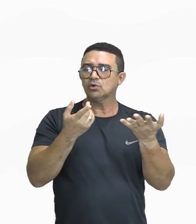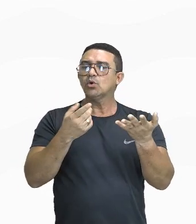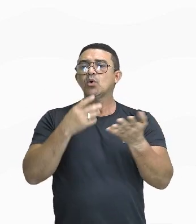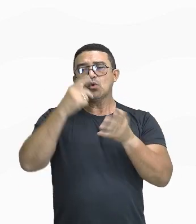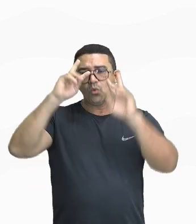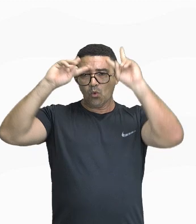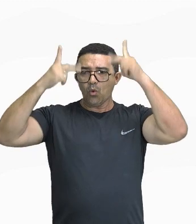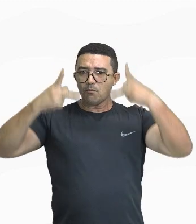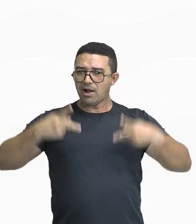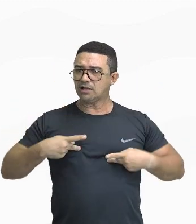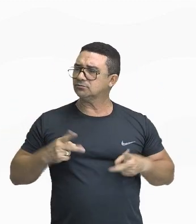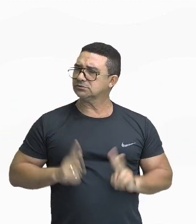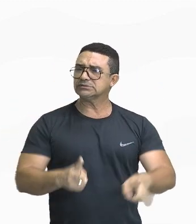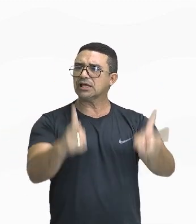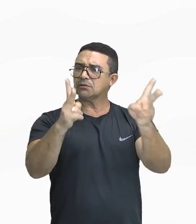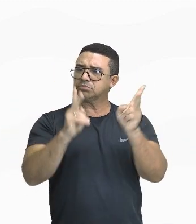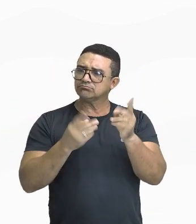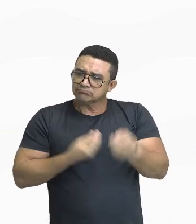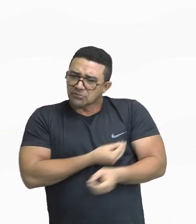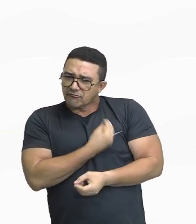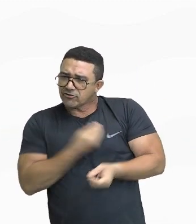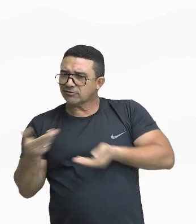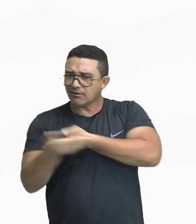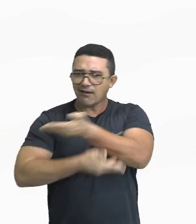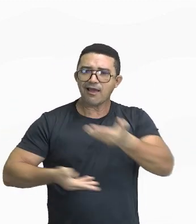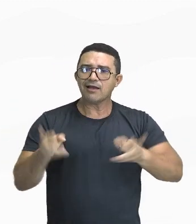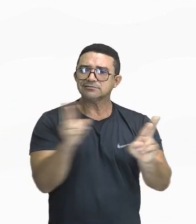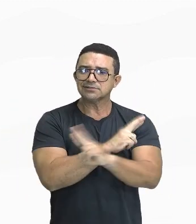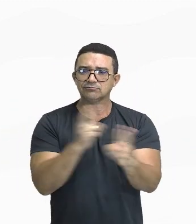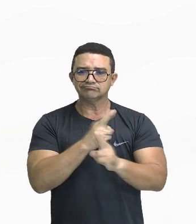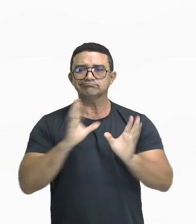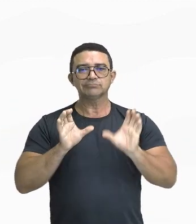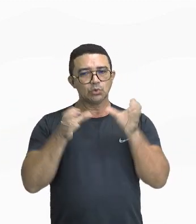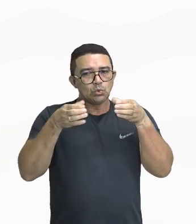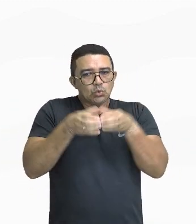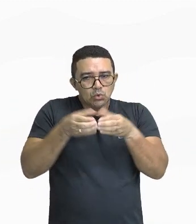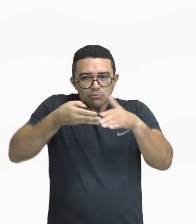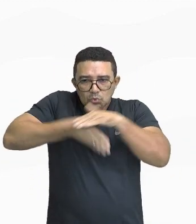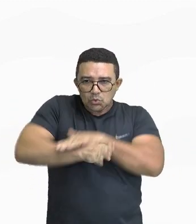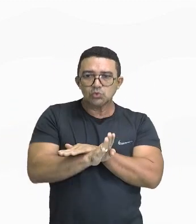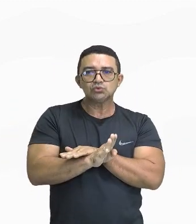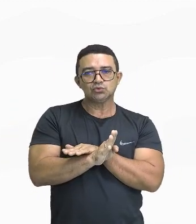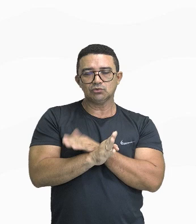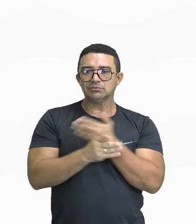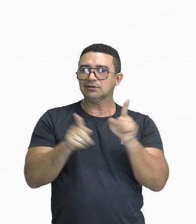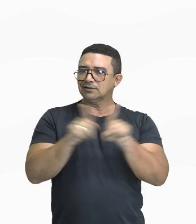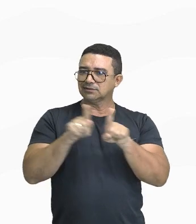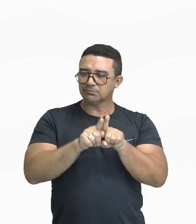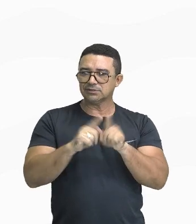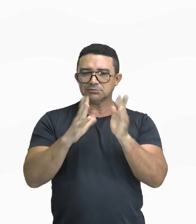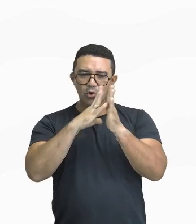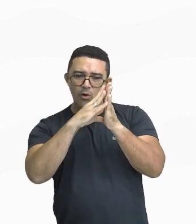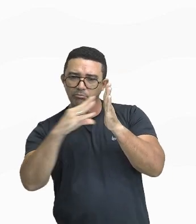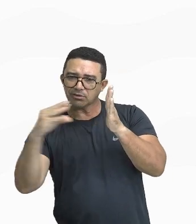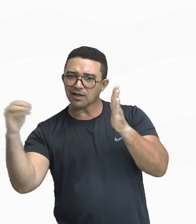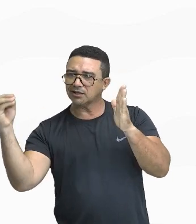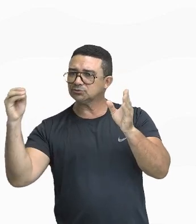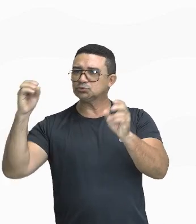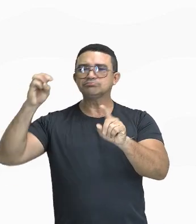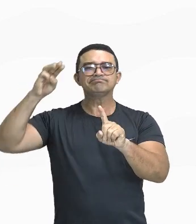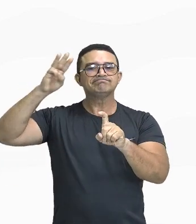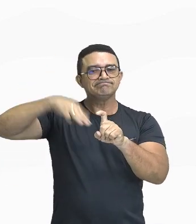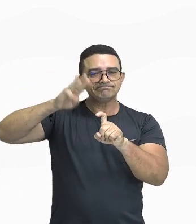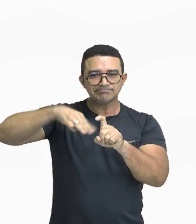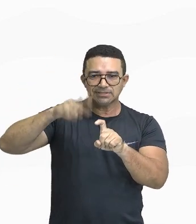grupo, aprendendo hábitos, como nós já falamos, costumes, reproduzindo mitos. Em uma